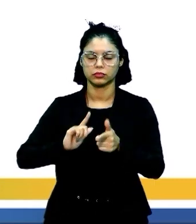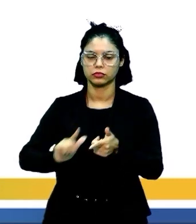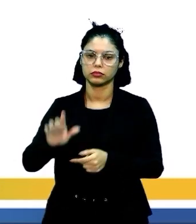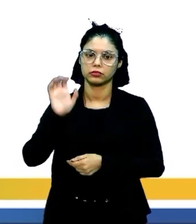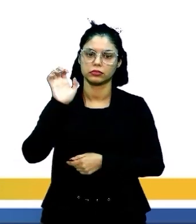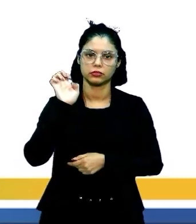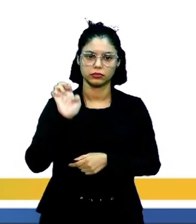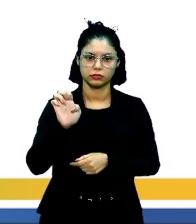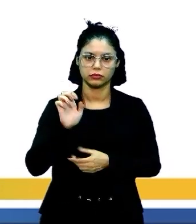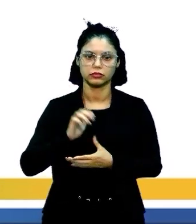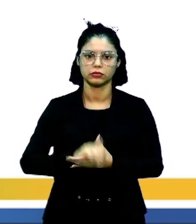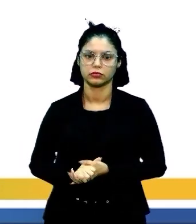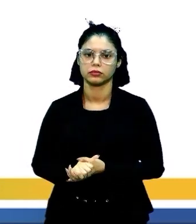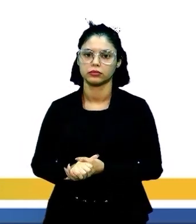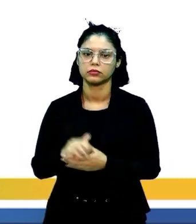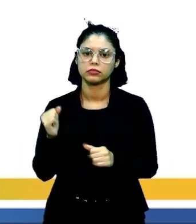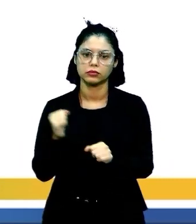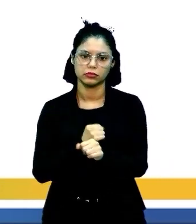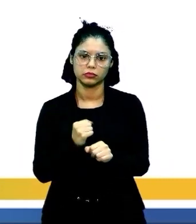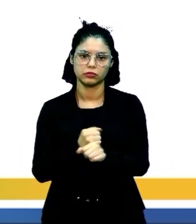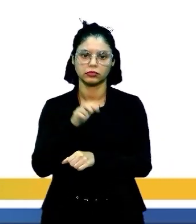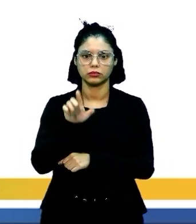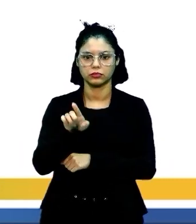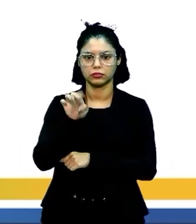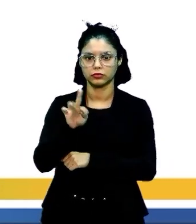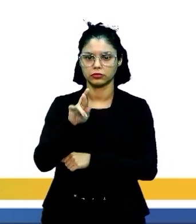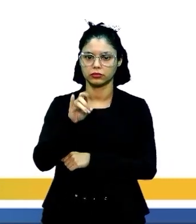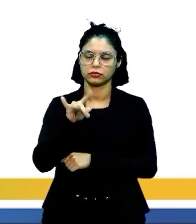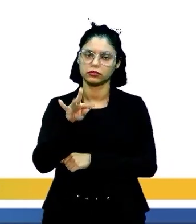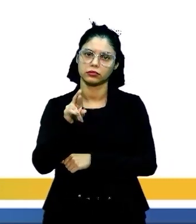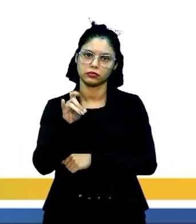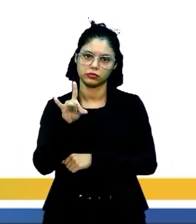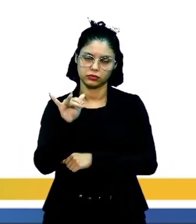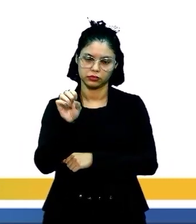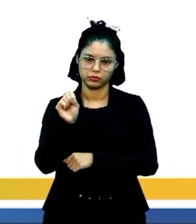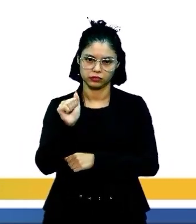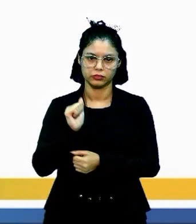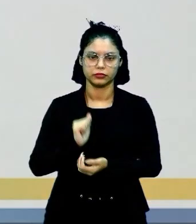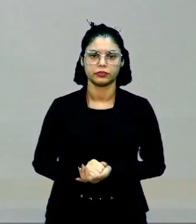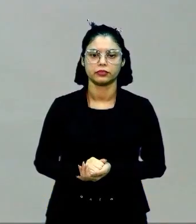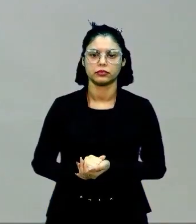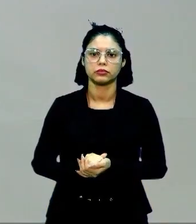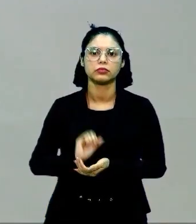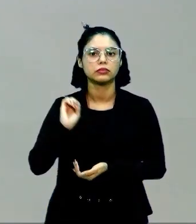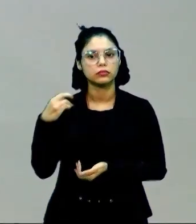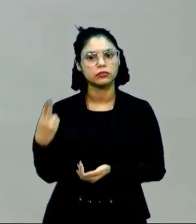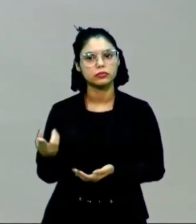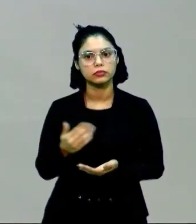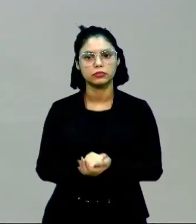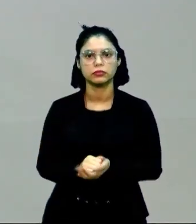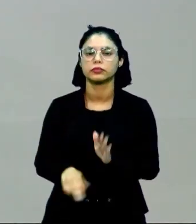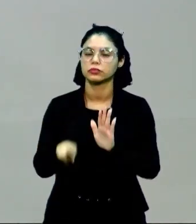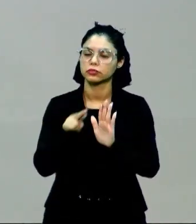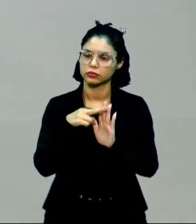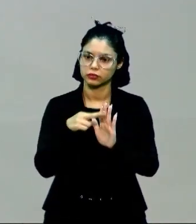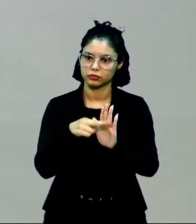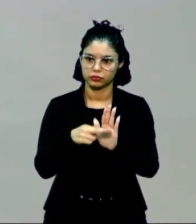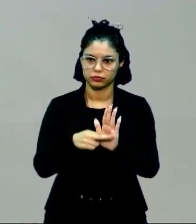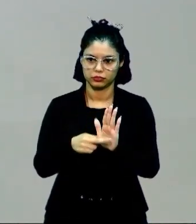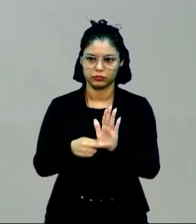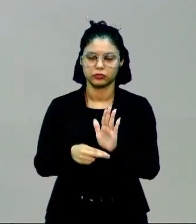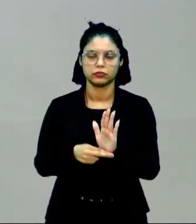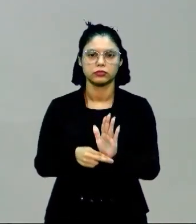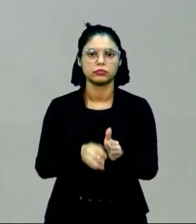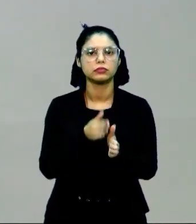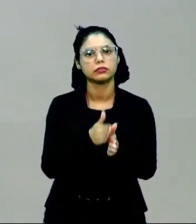correta está na letra E, construção de estereótipos, ou seja, padrões, né,